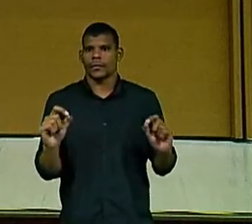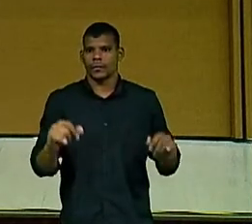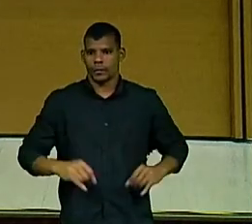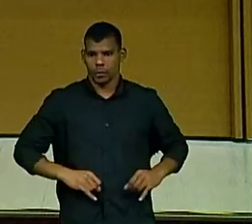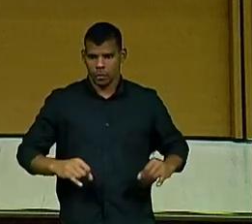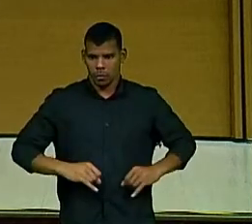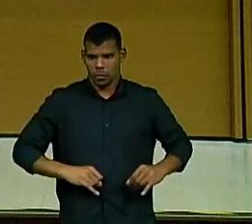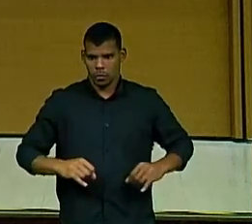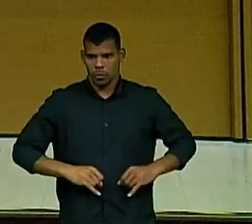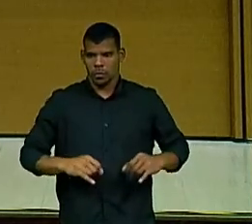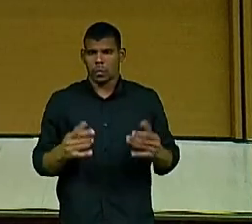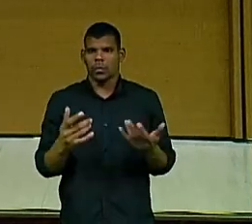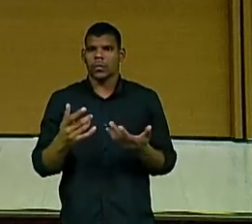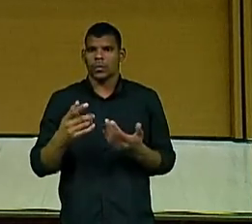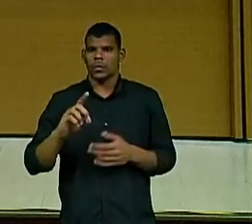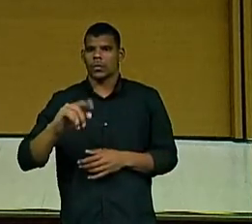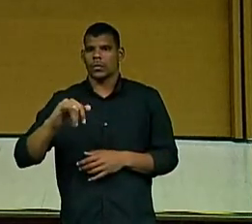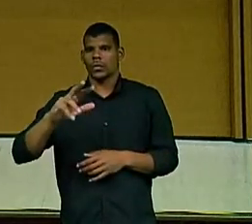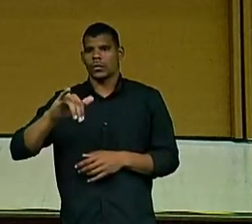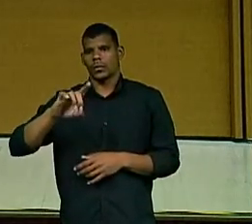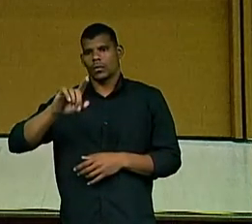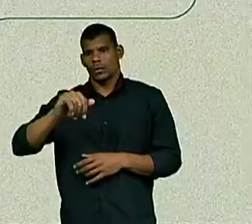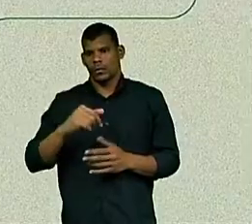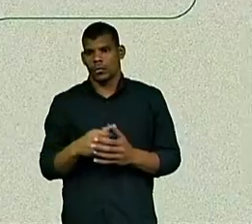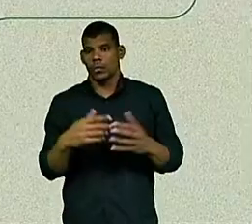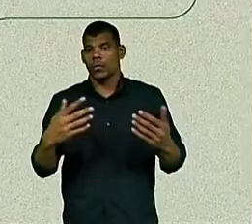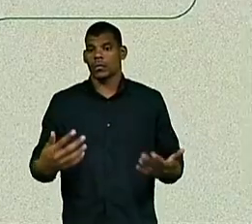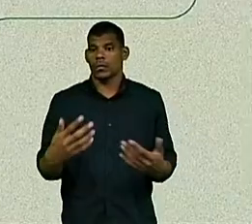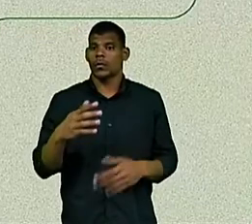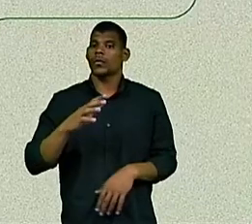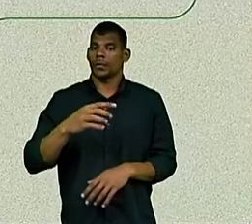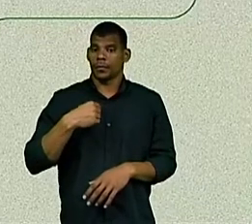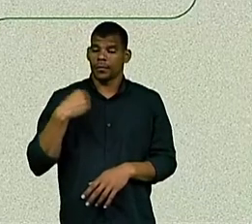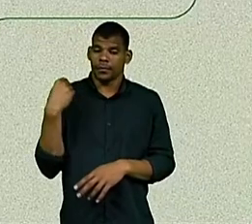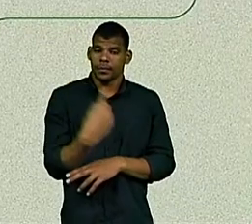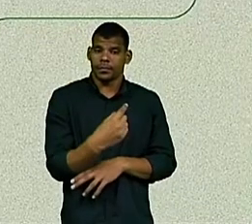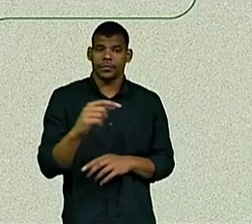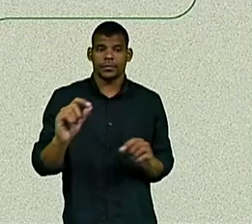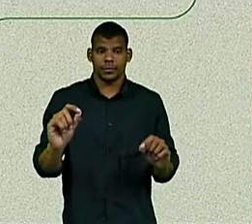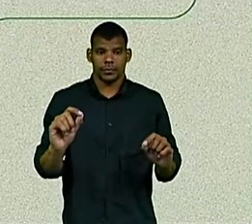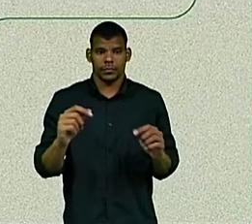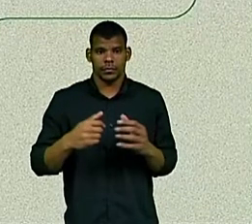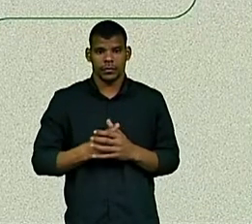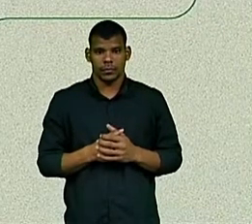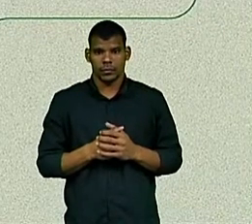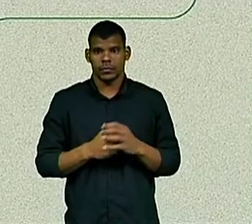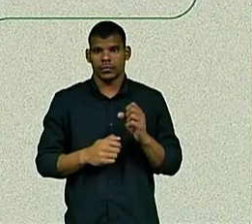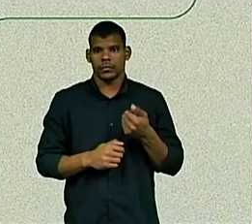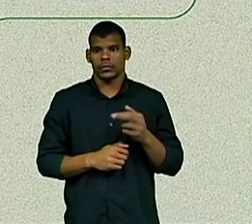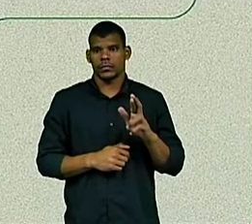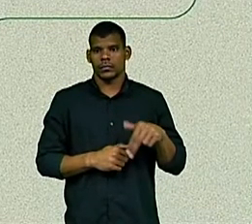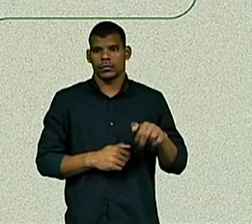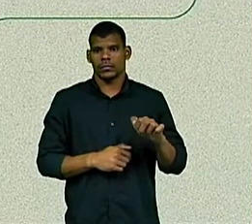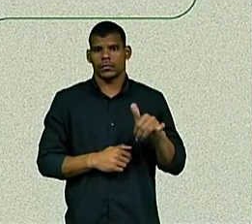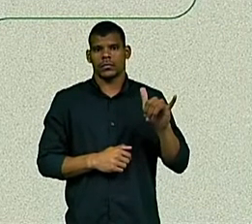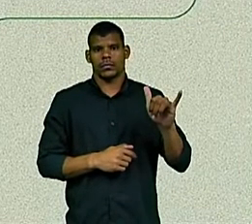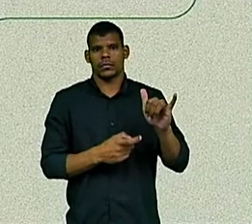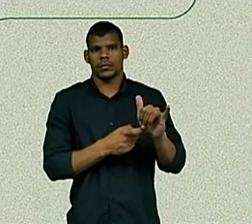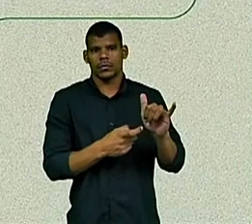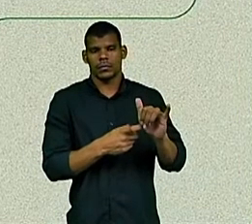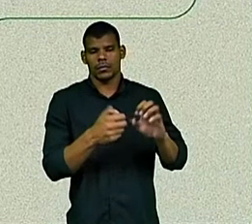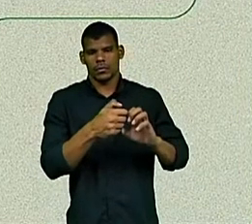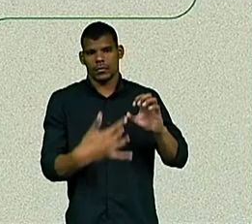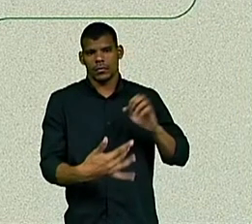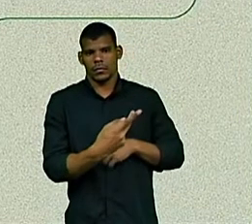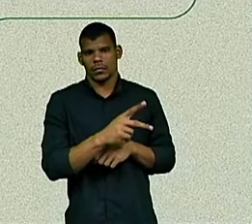Com esse caos da dívida externa bom então o que é que nós vamos ter governos do José Sarney Sarney ele